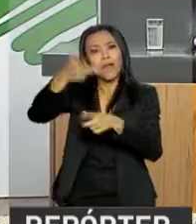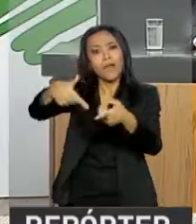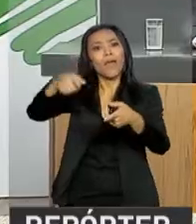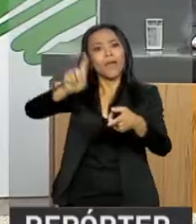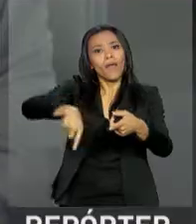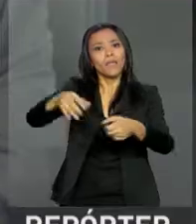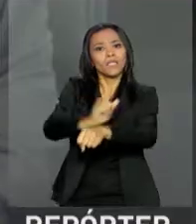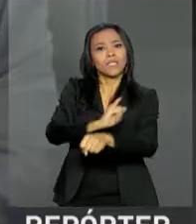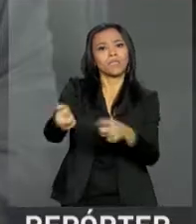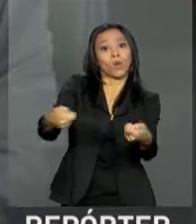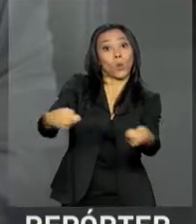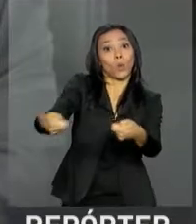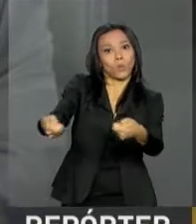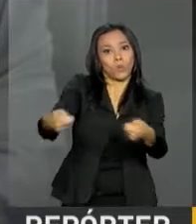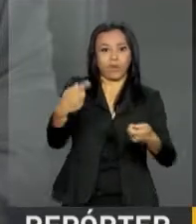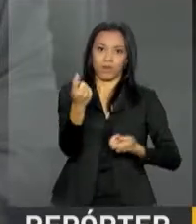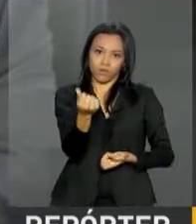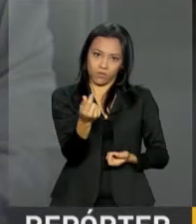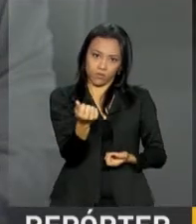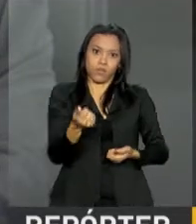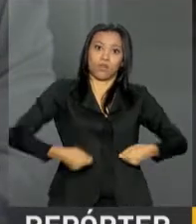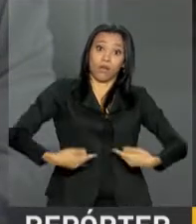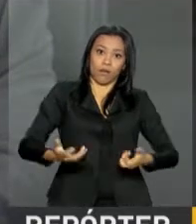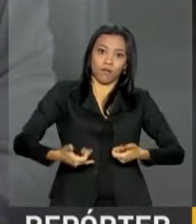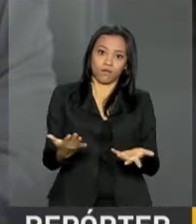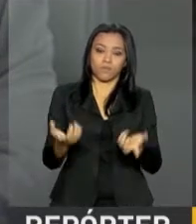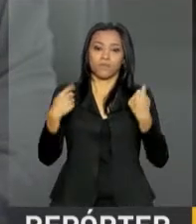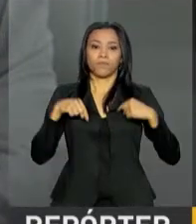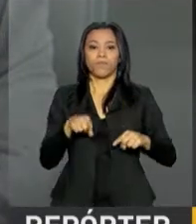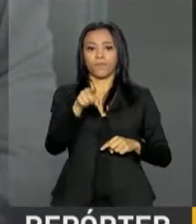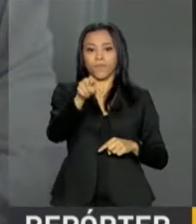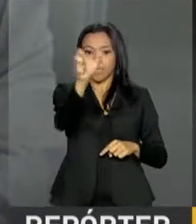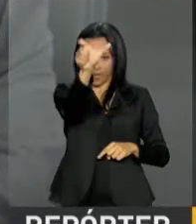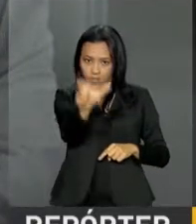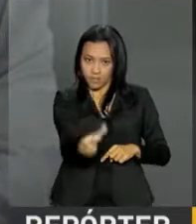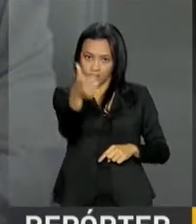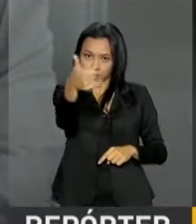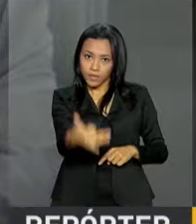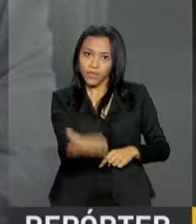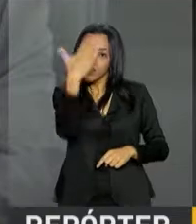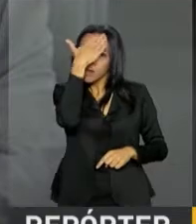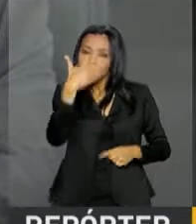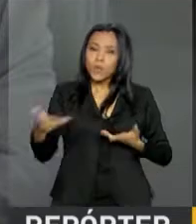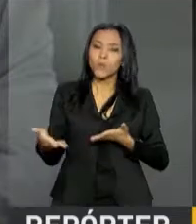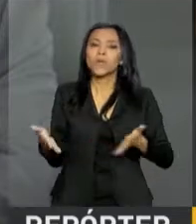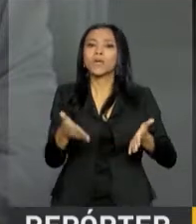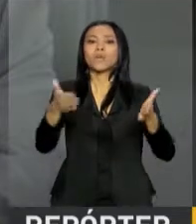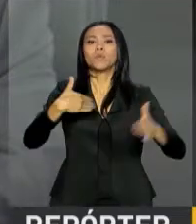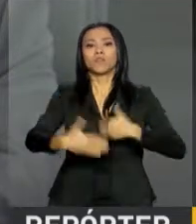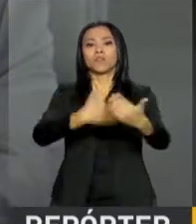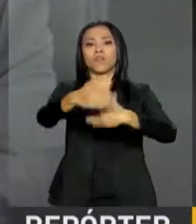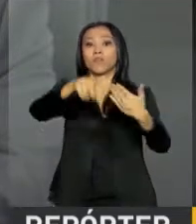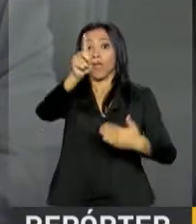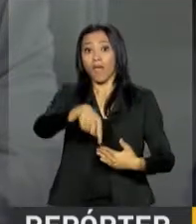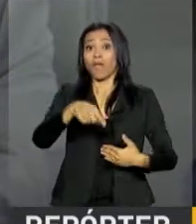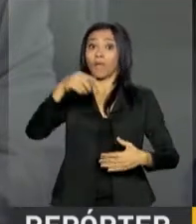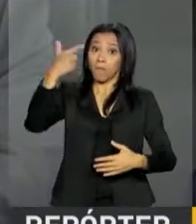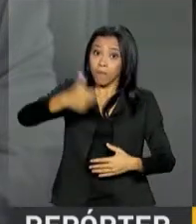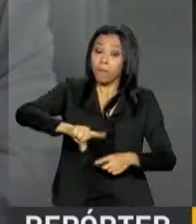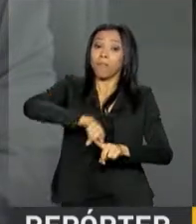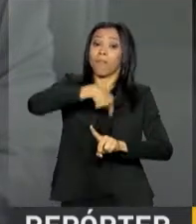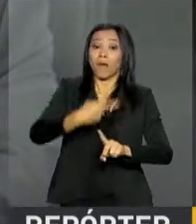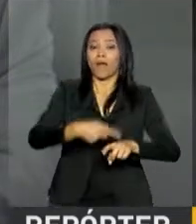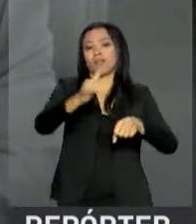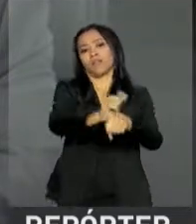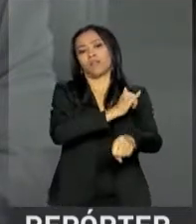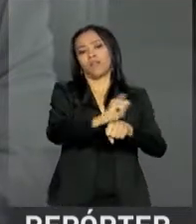dinheiro público. Sabemos que o caminho do desenvolvimento do país passa pela transparência, então é mais uma ferramenta que é disponibilizada